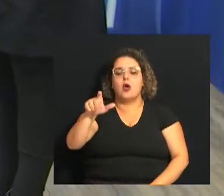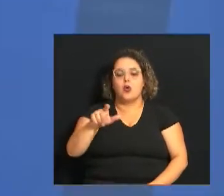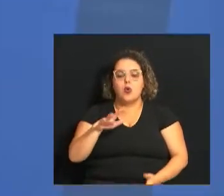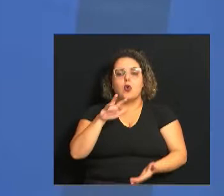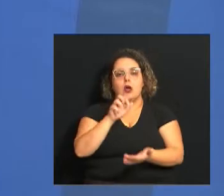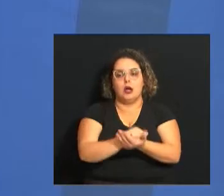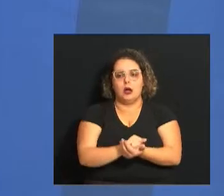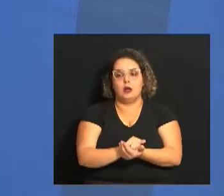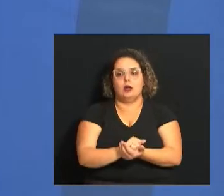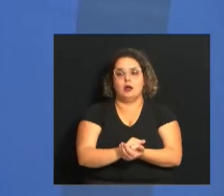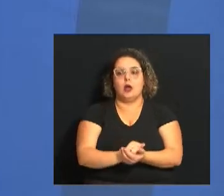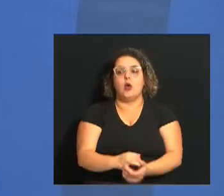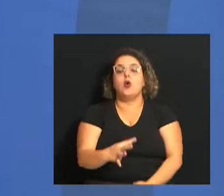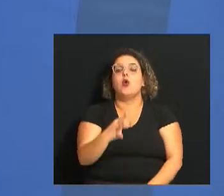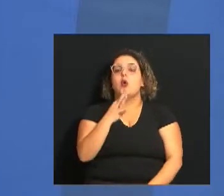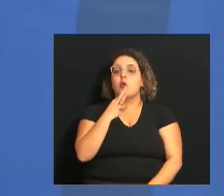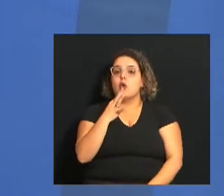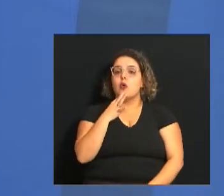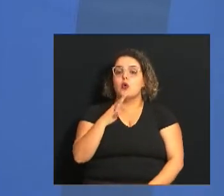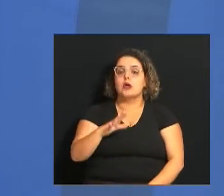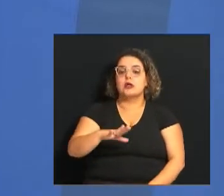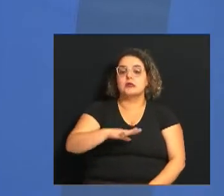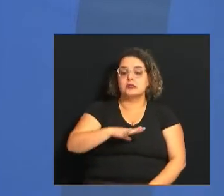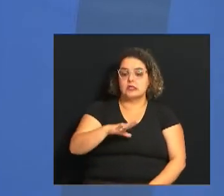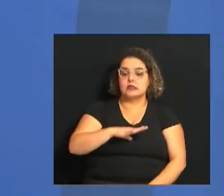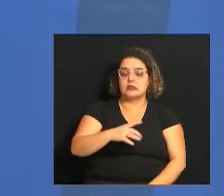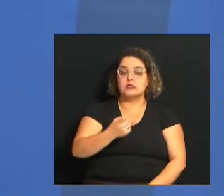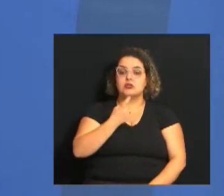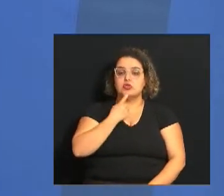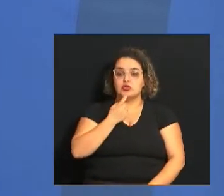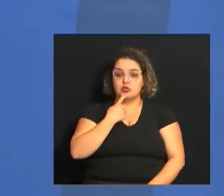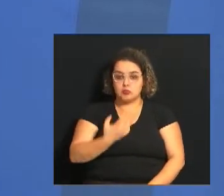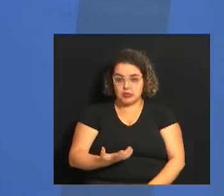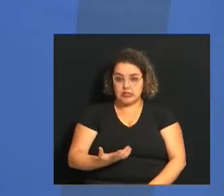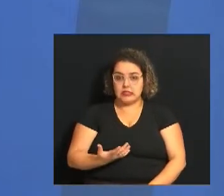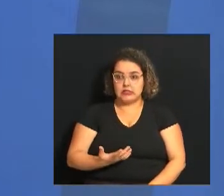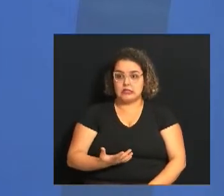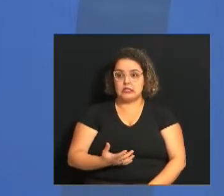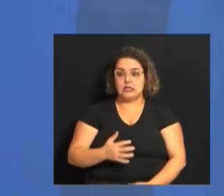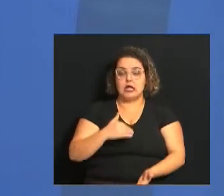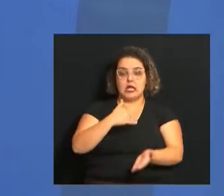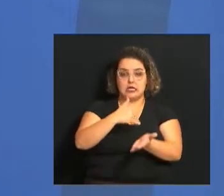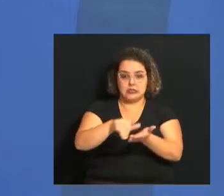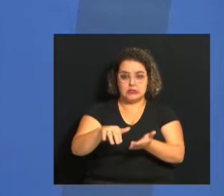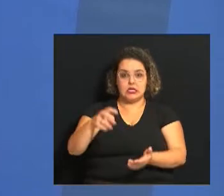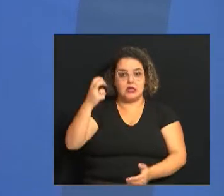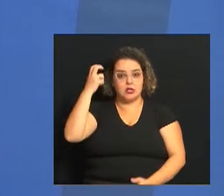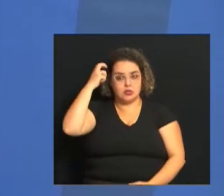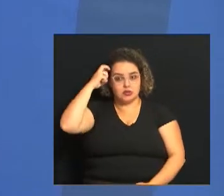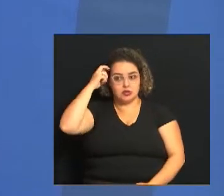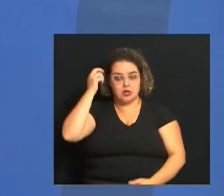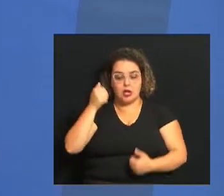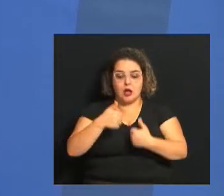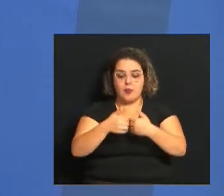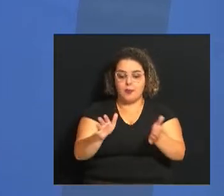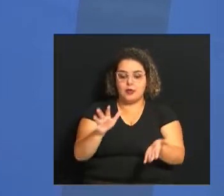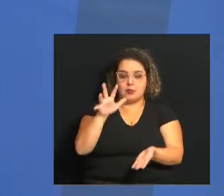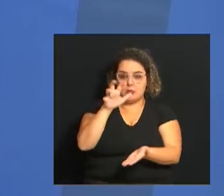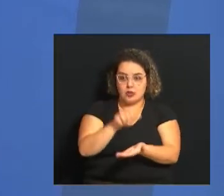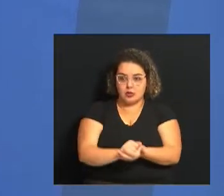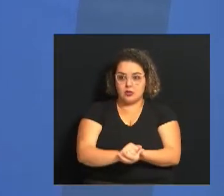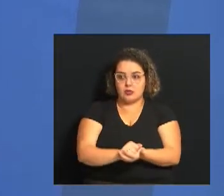chamado Conheça Campinas. Então, a Secretaria de Cultura abriu esse credenciamento lá no portal